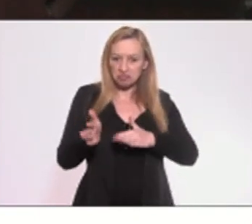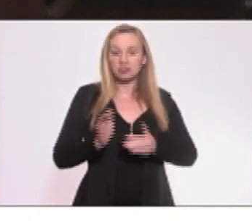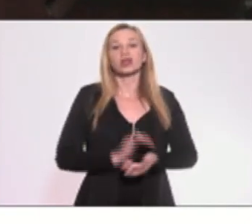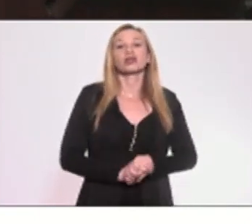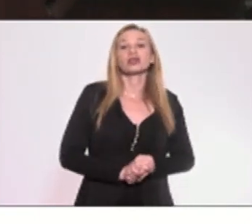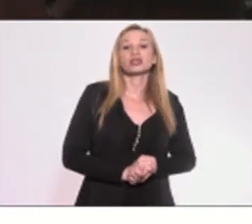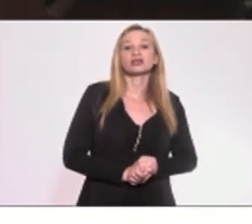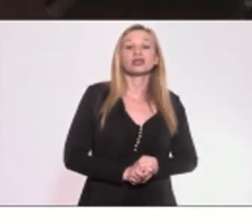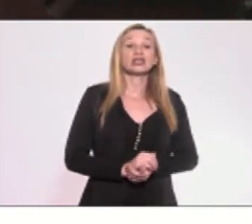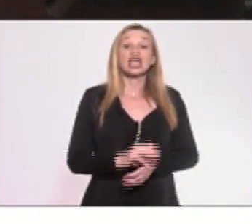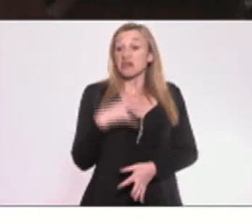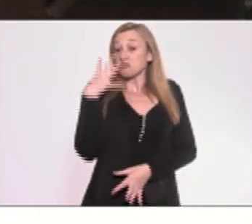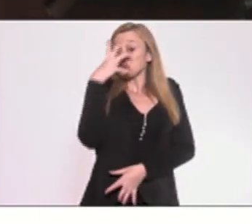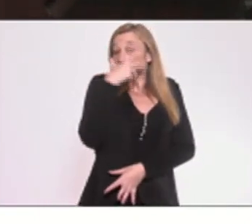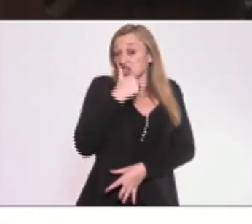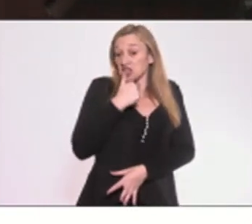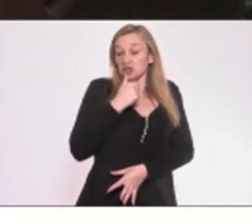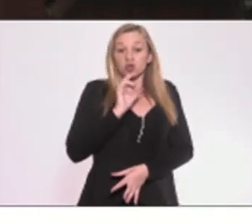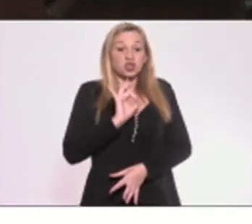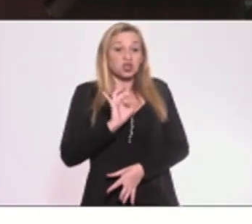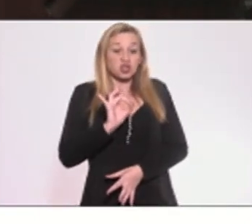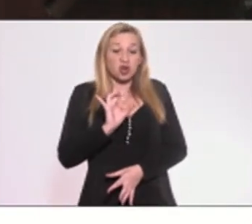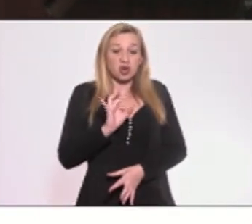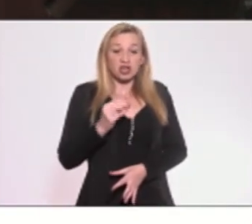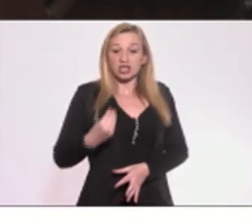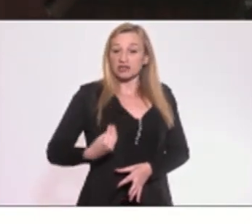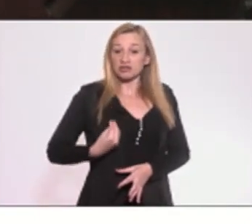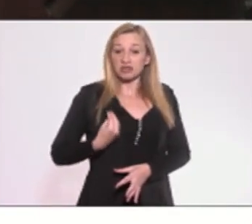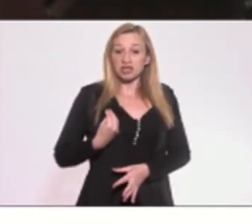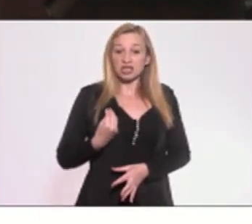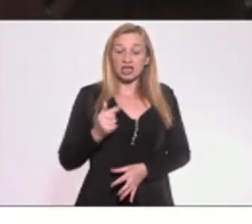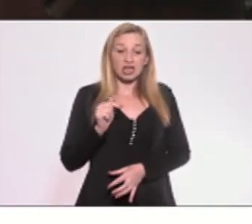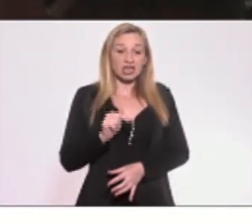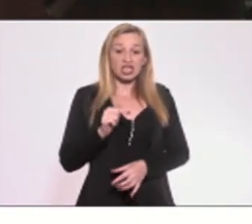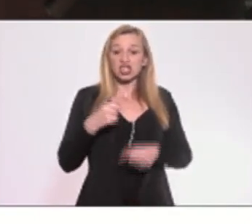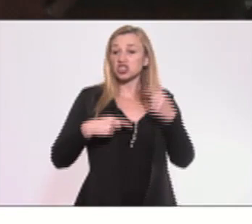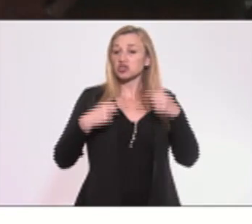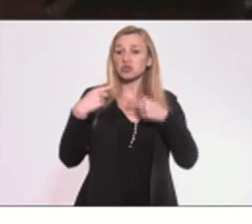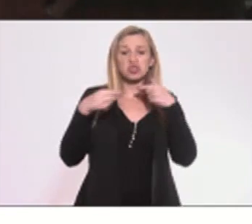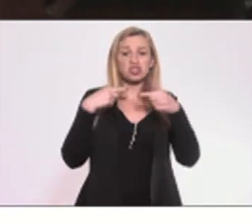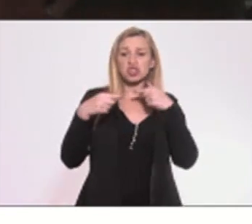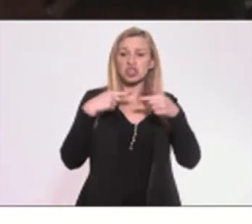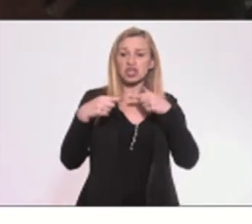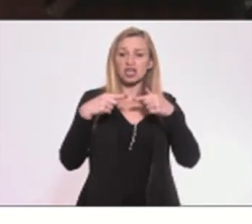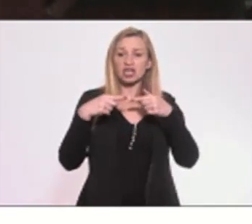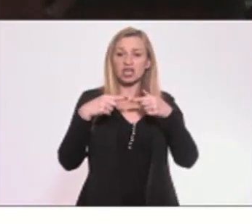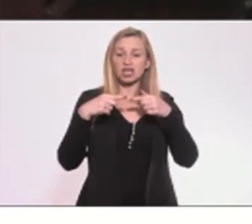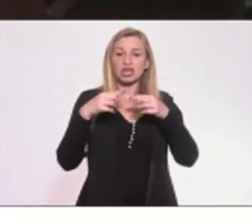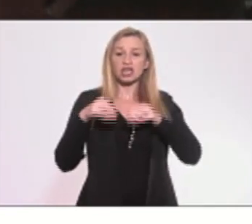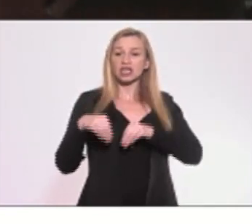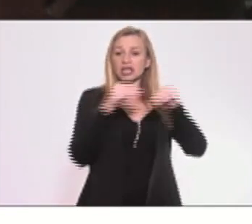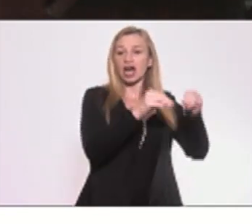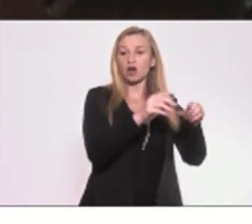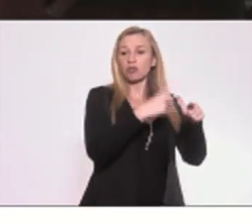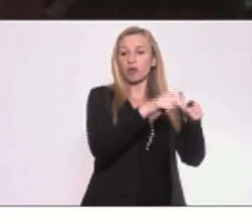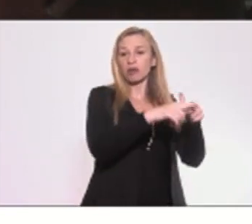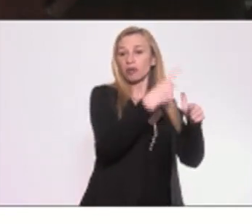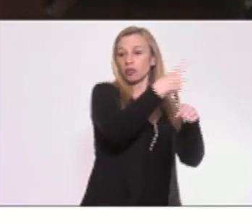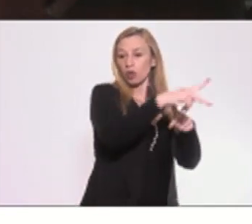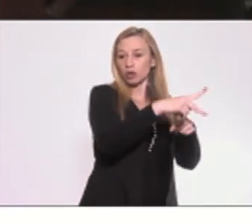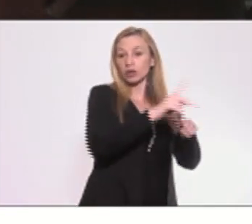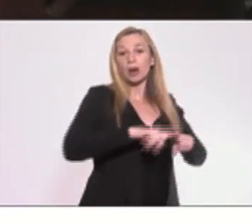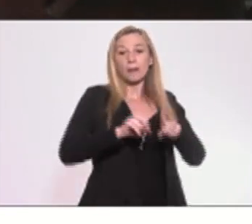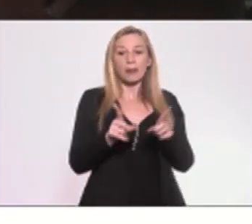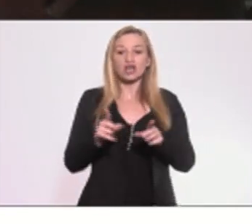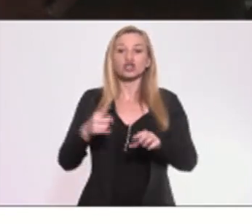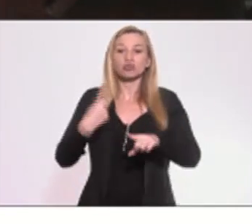Seria muito bonitinho se a gente só tivesse flores aqui para debater, discutir e jogar um para o outro. Mas a gente tem que enfrentar e a gente